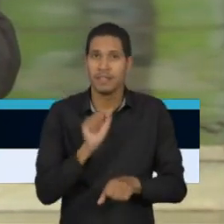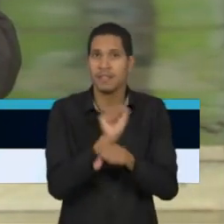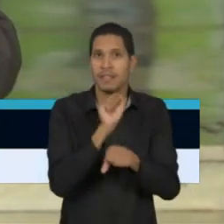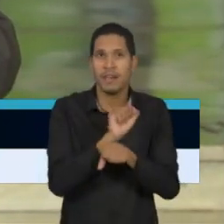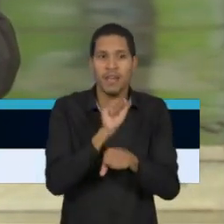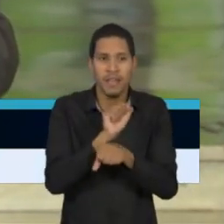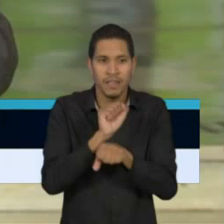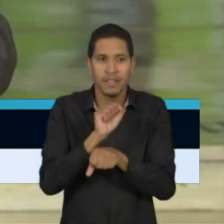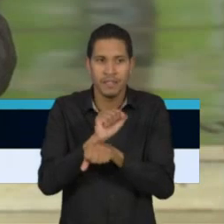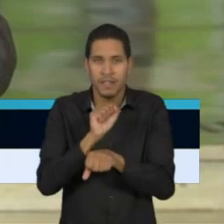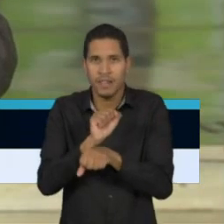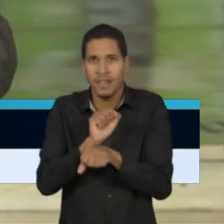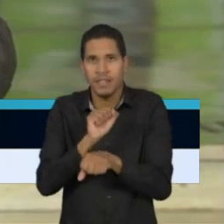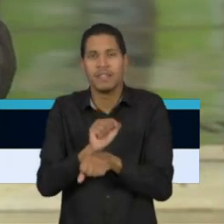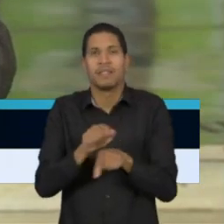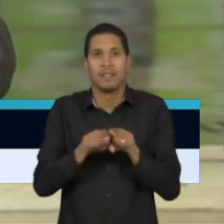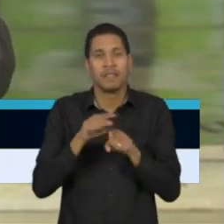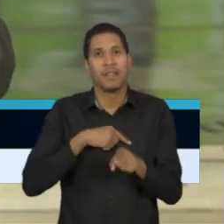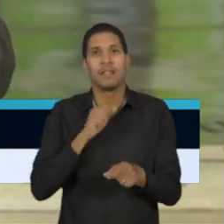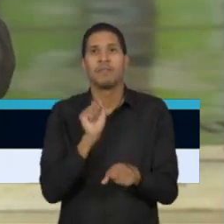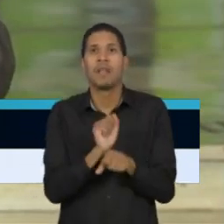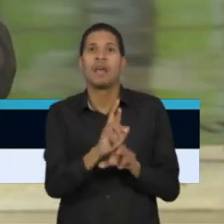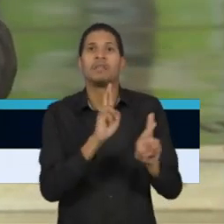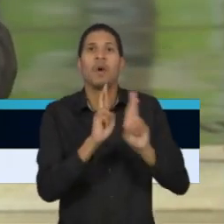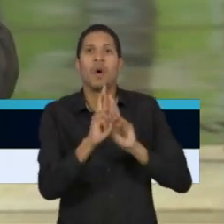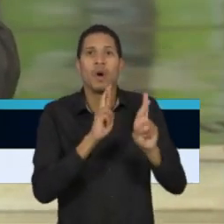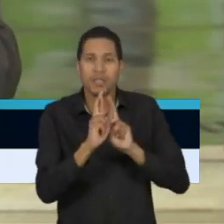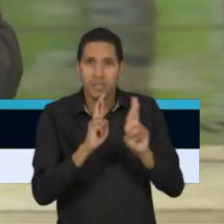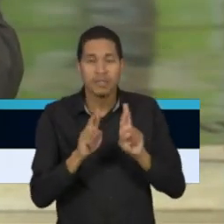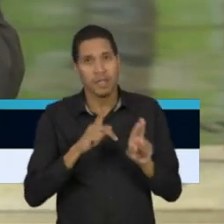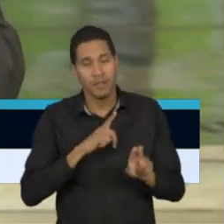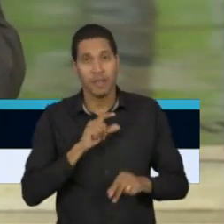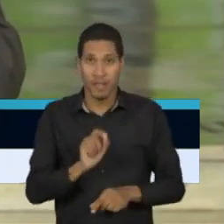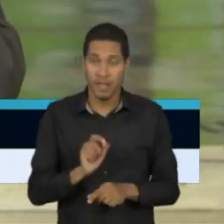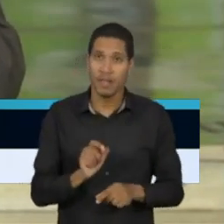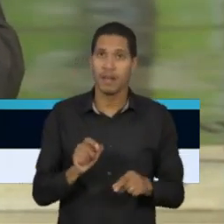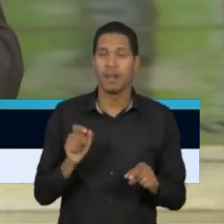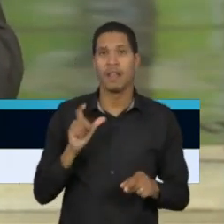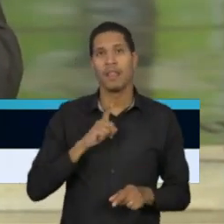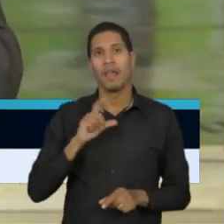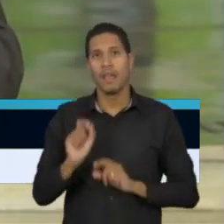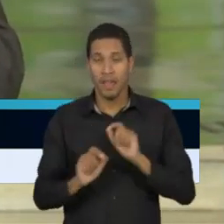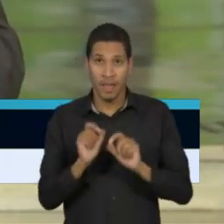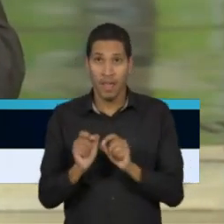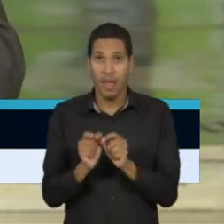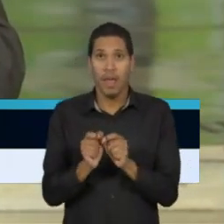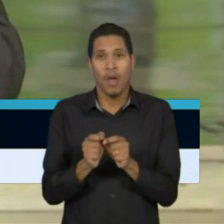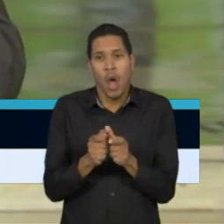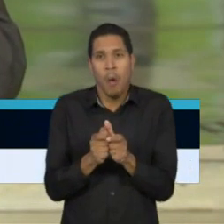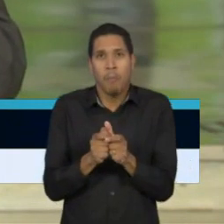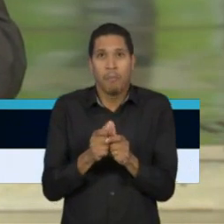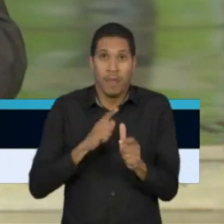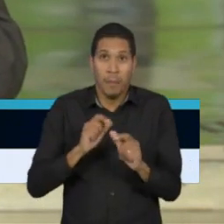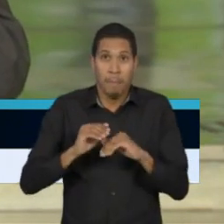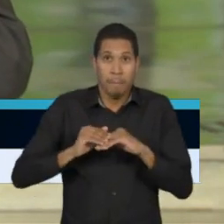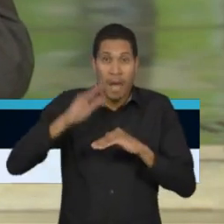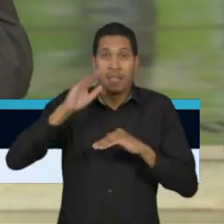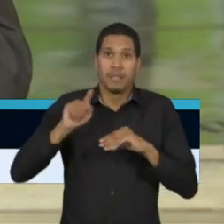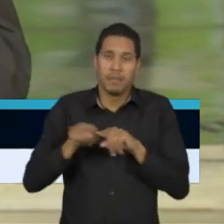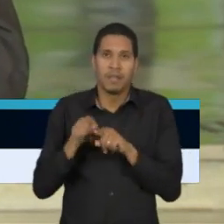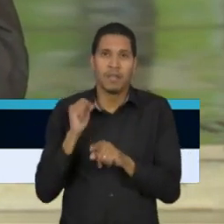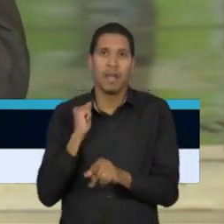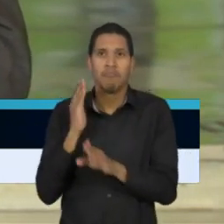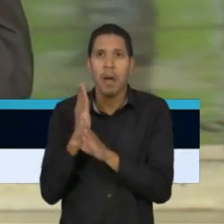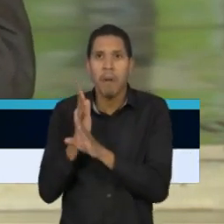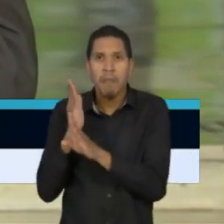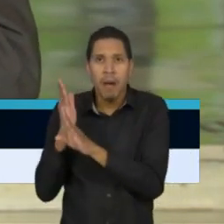aguardando o processamento, nós vamos ter um certo aumento do número de casos confirmados. Diminuição nós